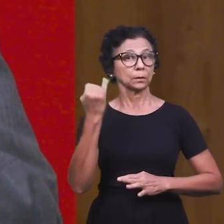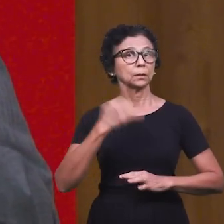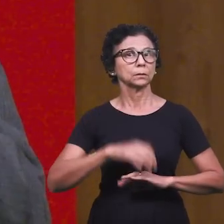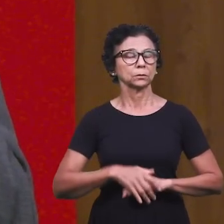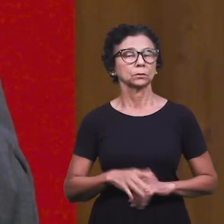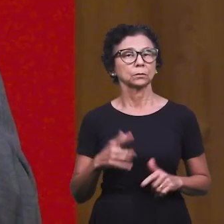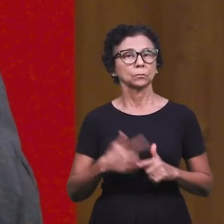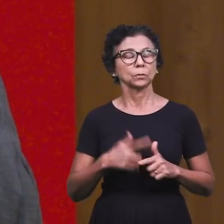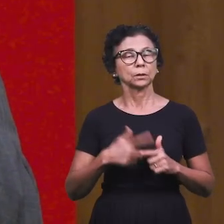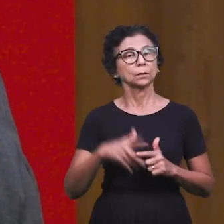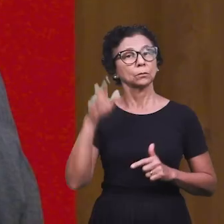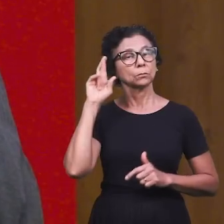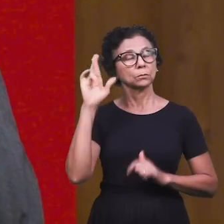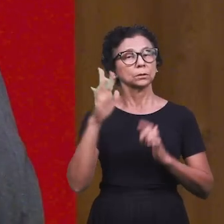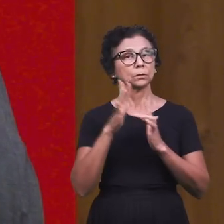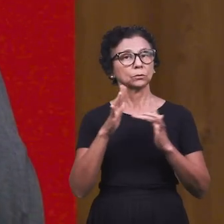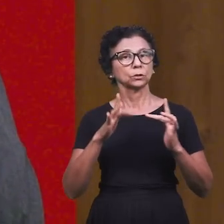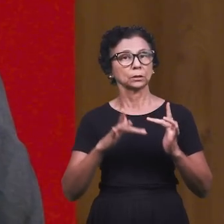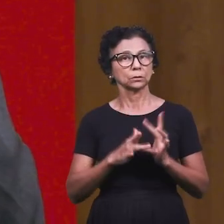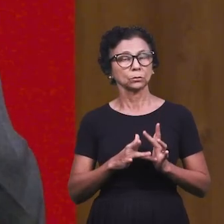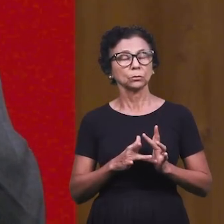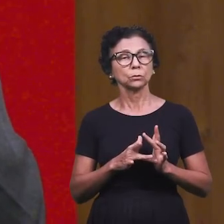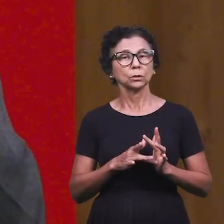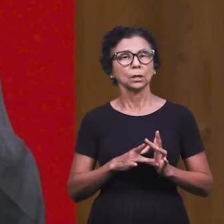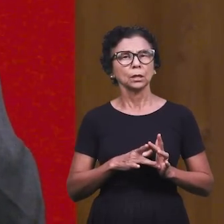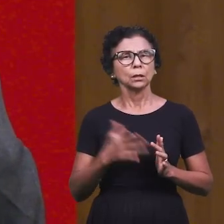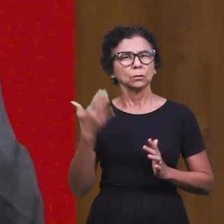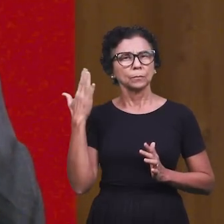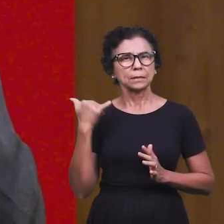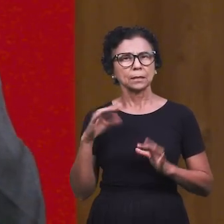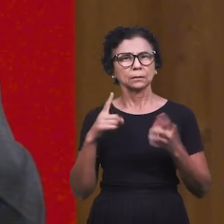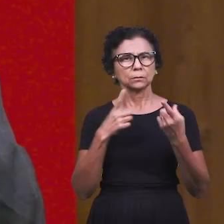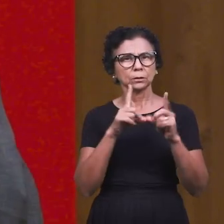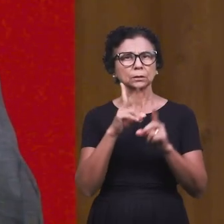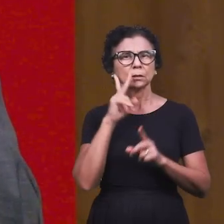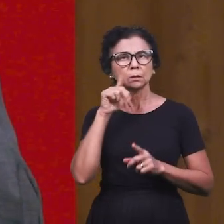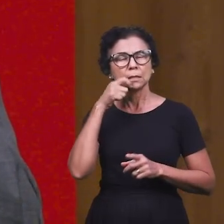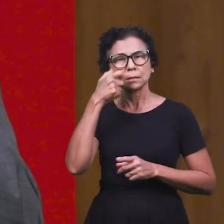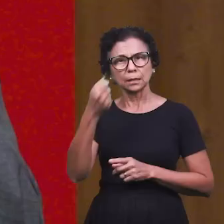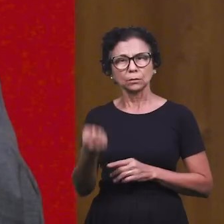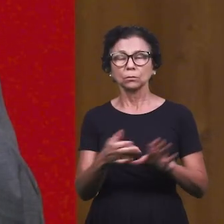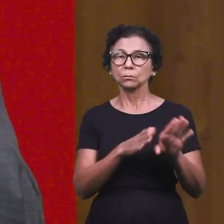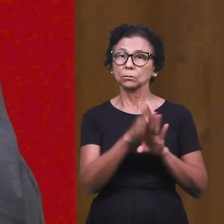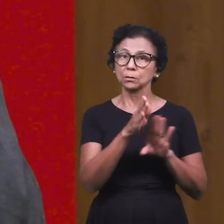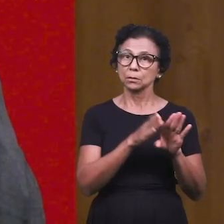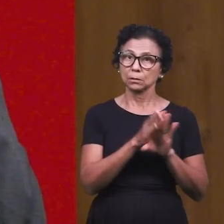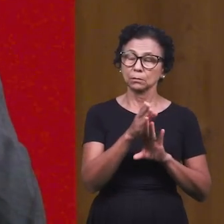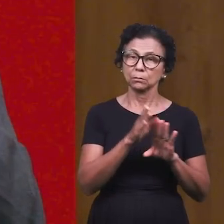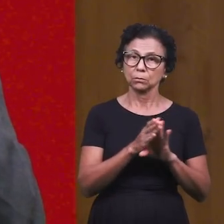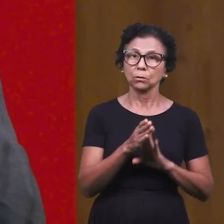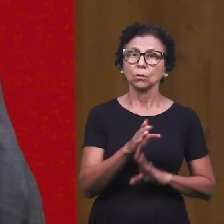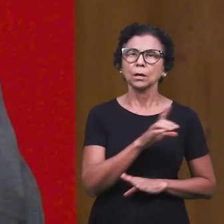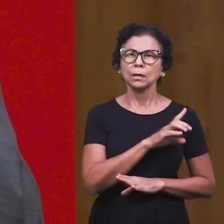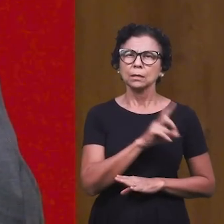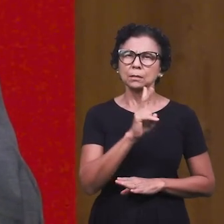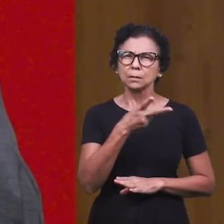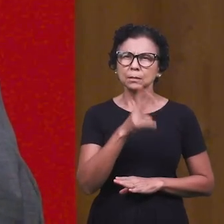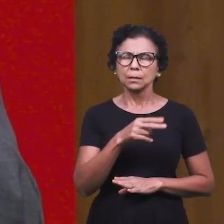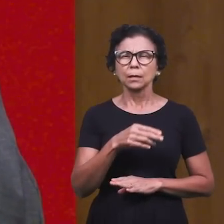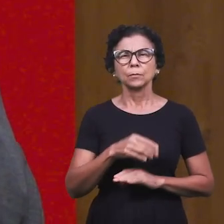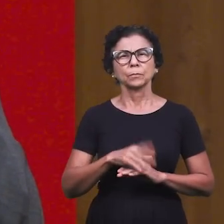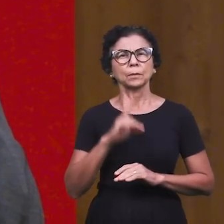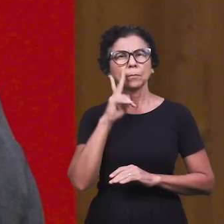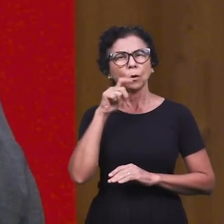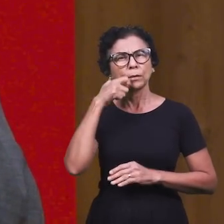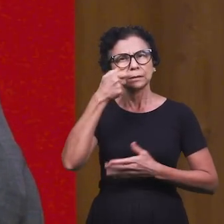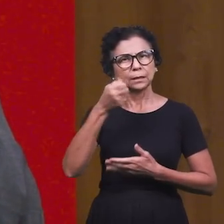porque o Senhor Jesus, quando ele ceiou com os discípulos, ele deixou a recomendação de que fizesse isso em memória dele.